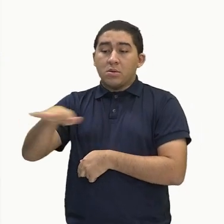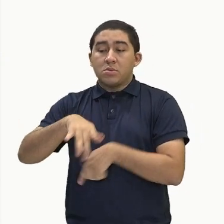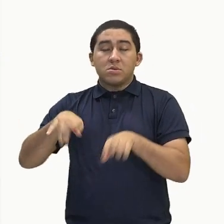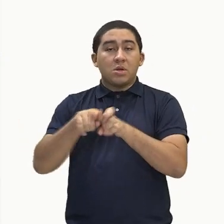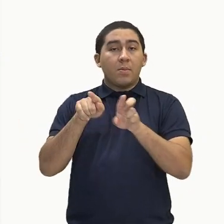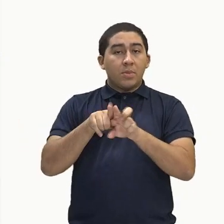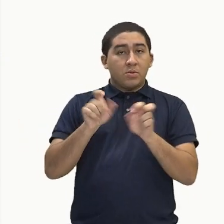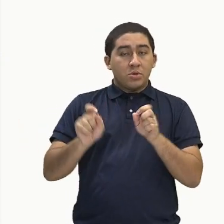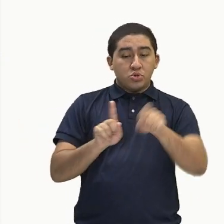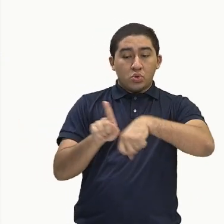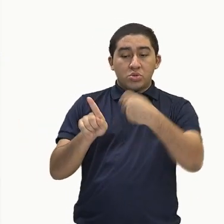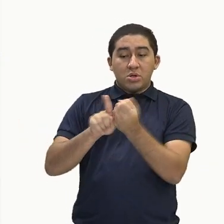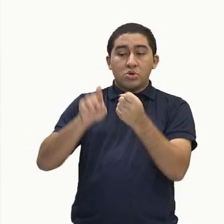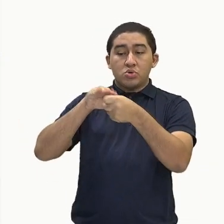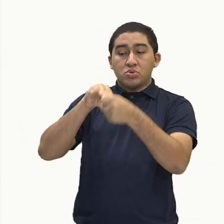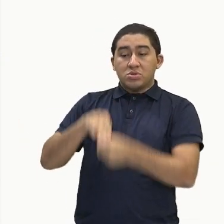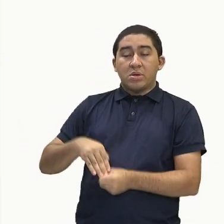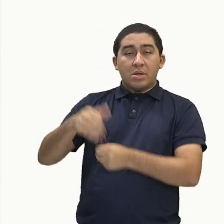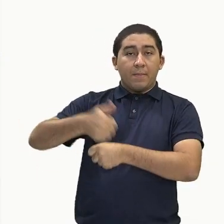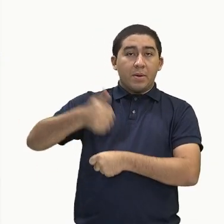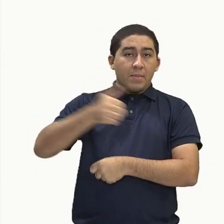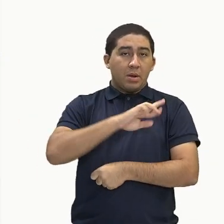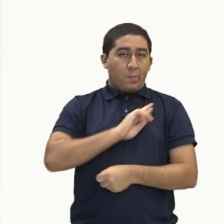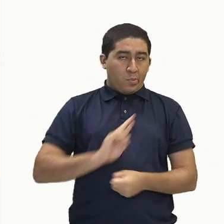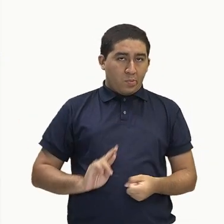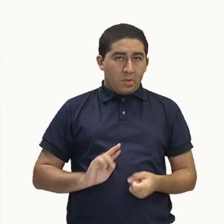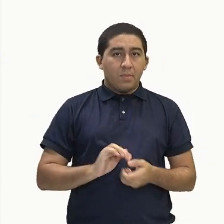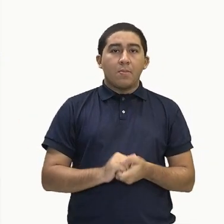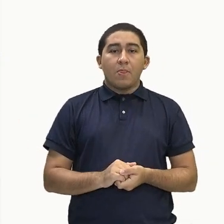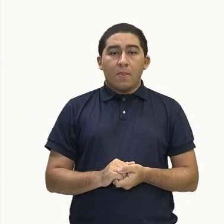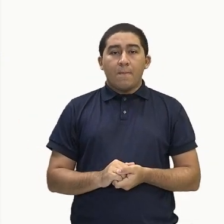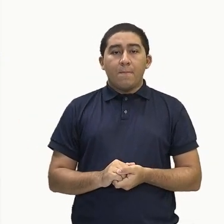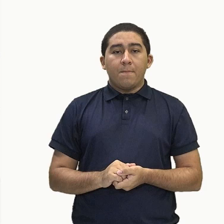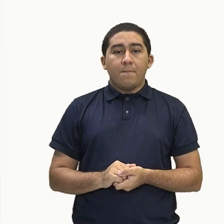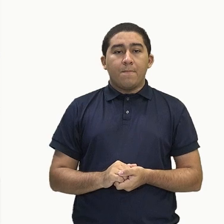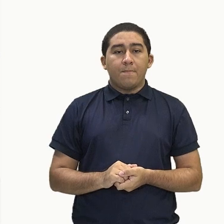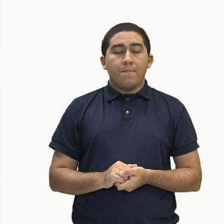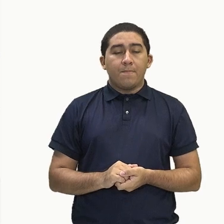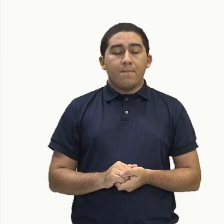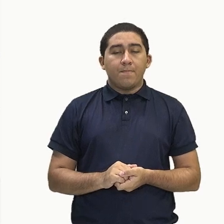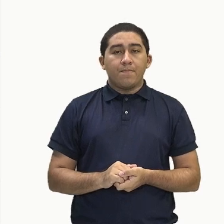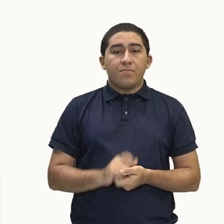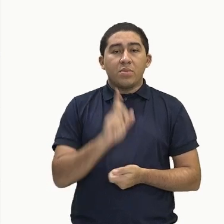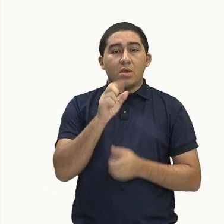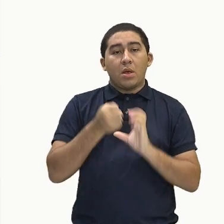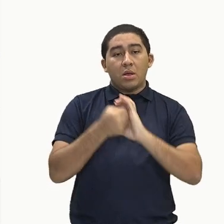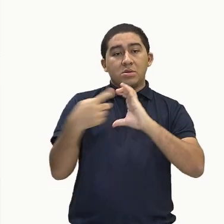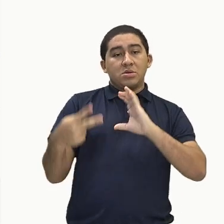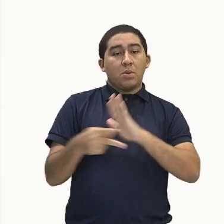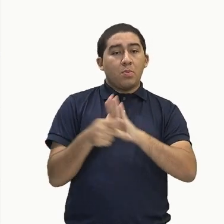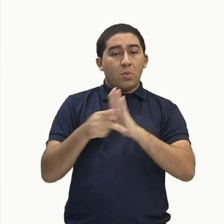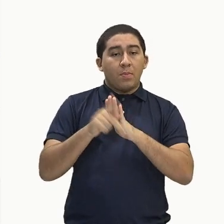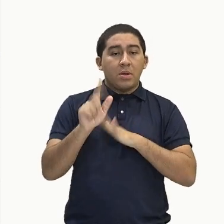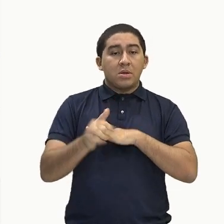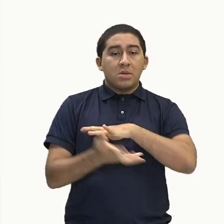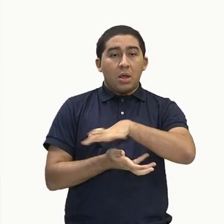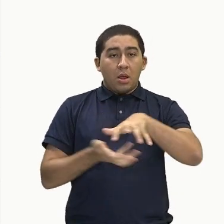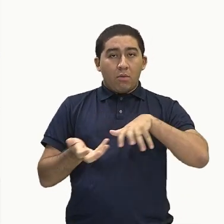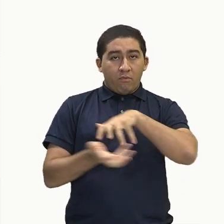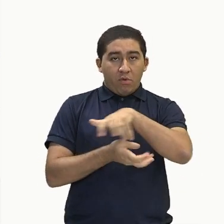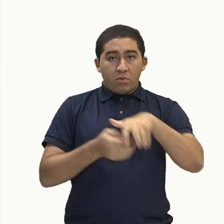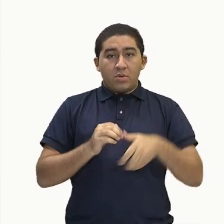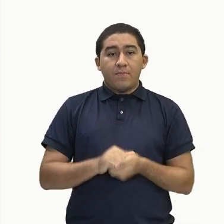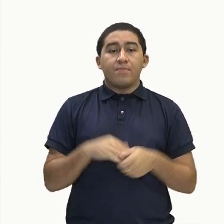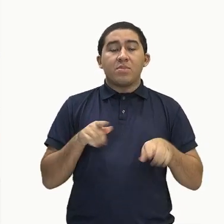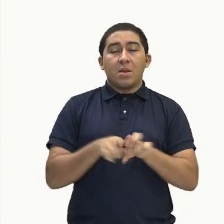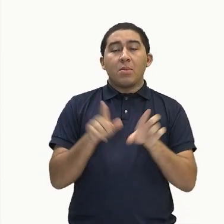exclusão social na Primeira República. São características, certo, destas revoltas. Essas revoltas também elas